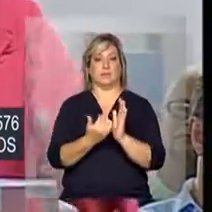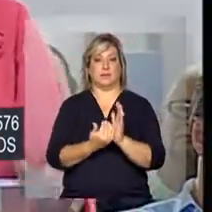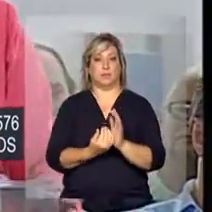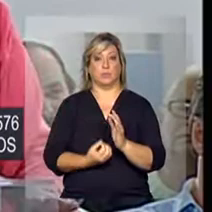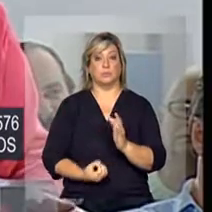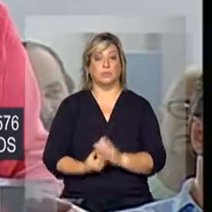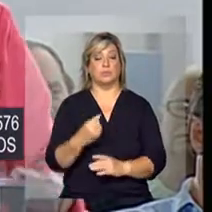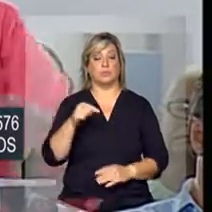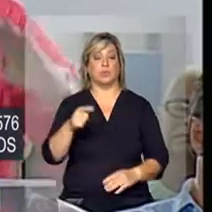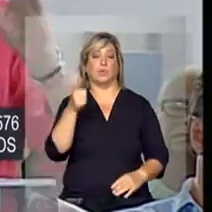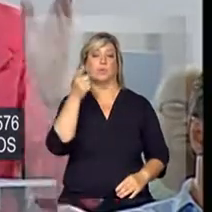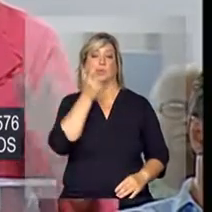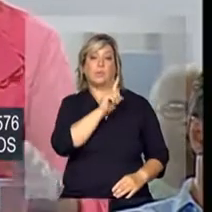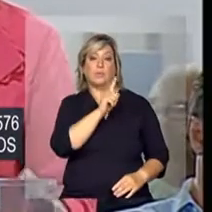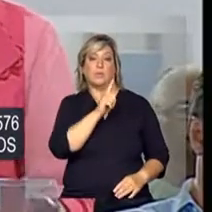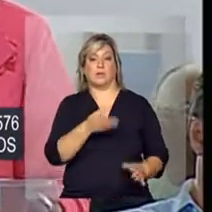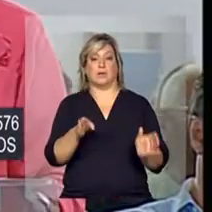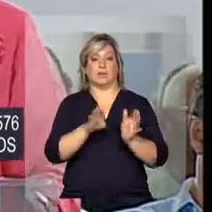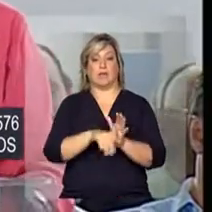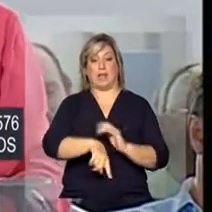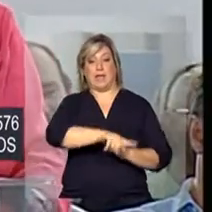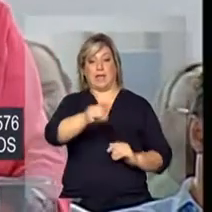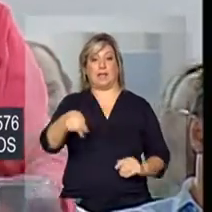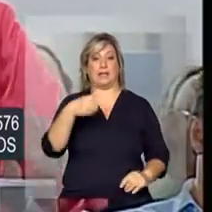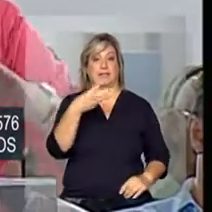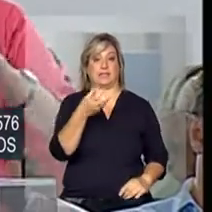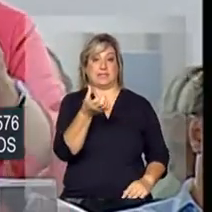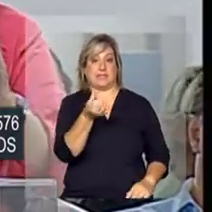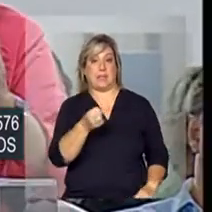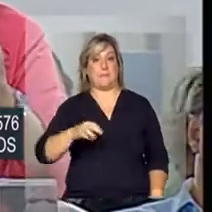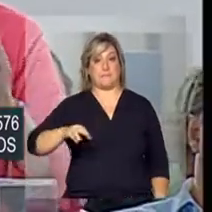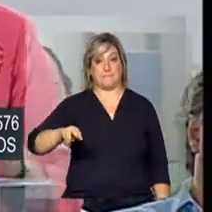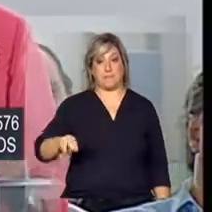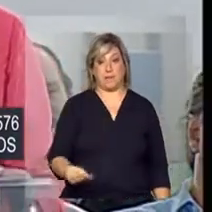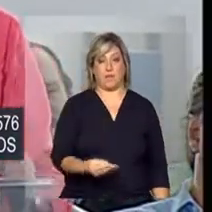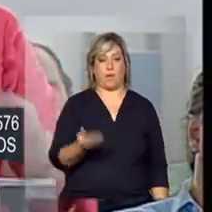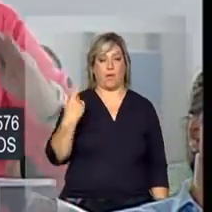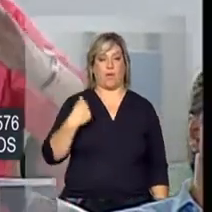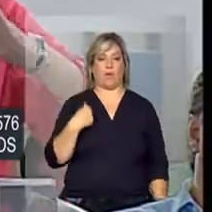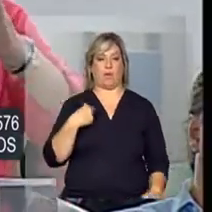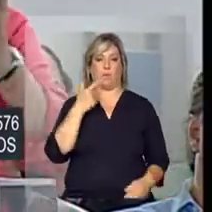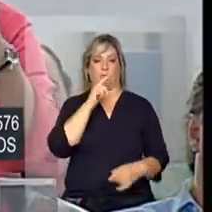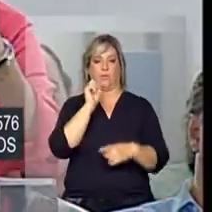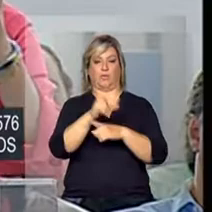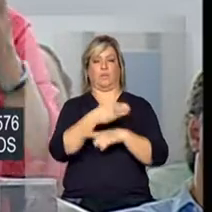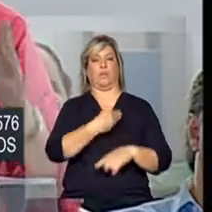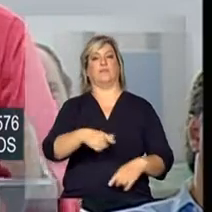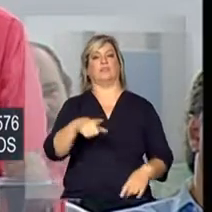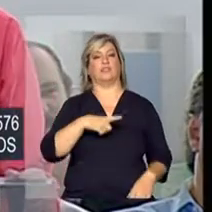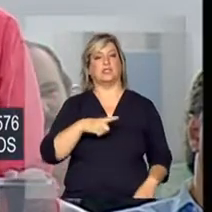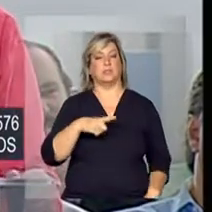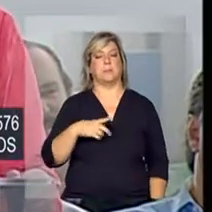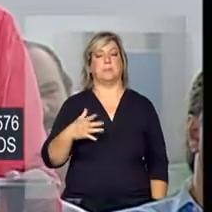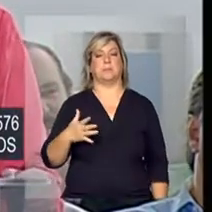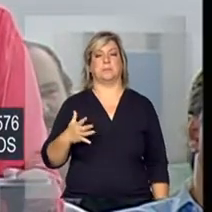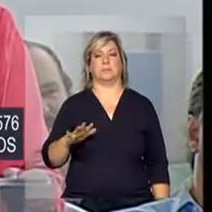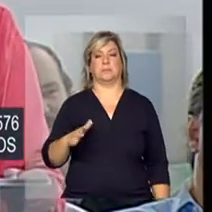ele atingiu, dessas 36 milhões, quando eu assumi o governo, ele tinha mais ou menos